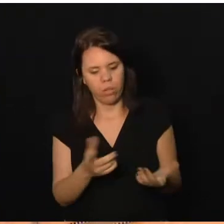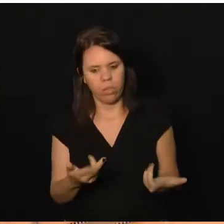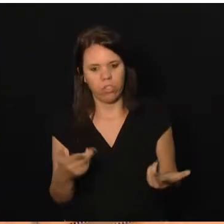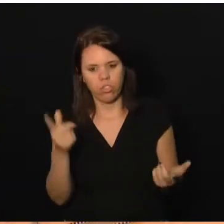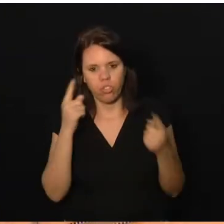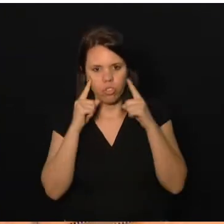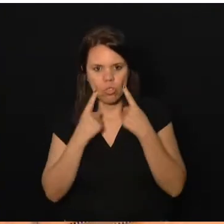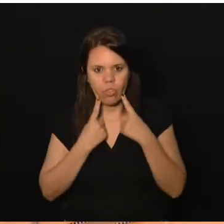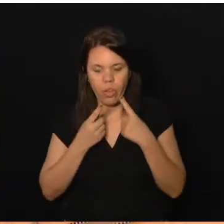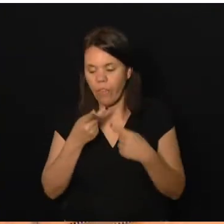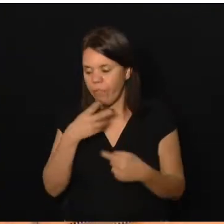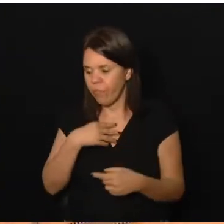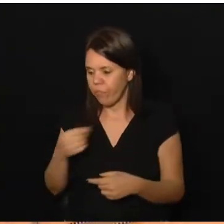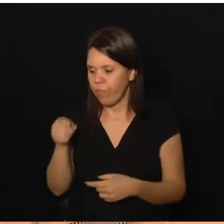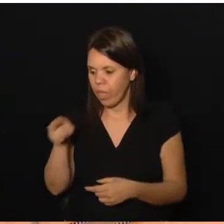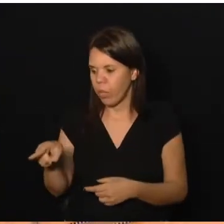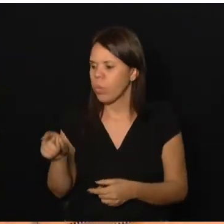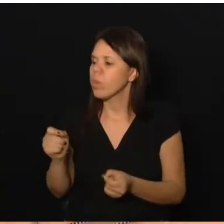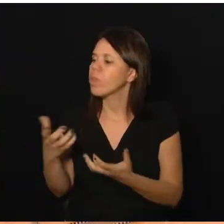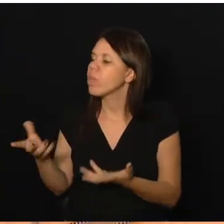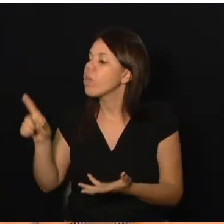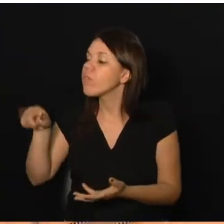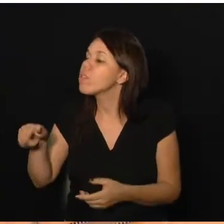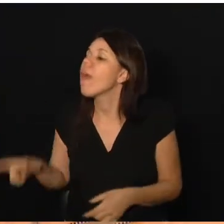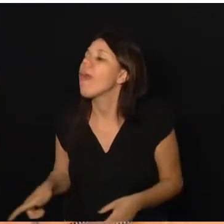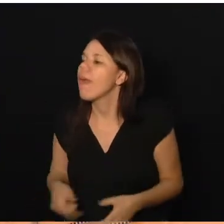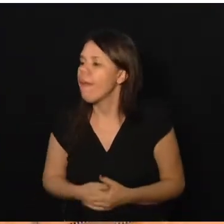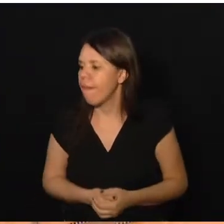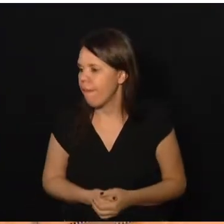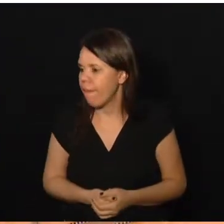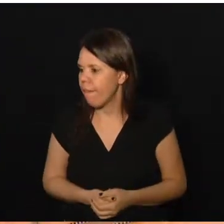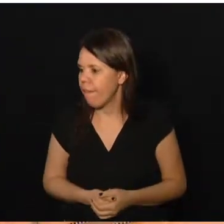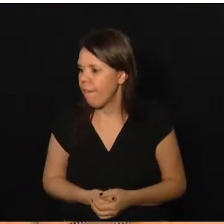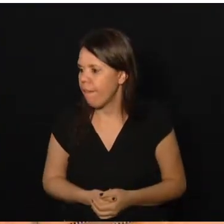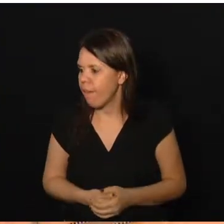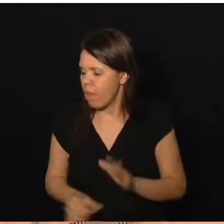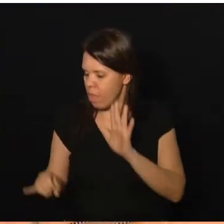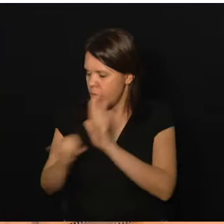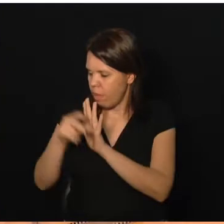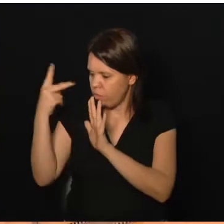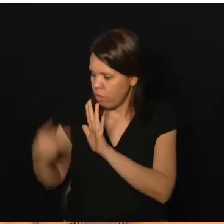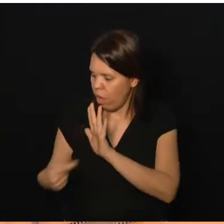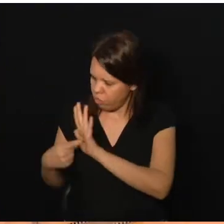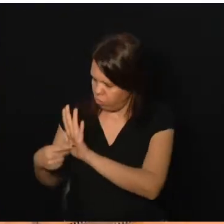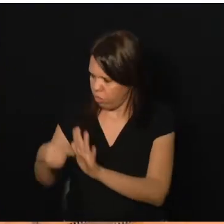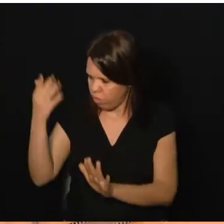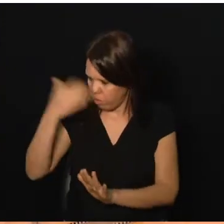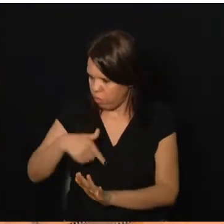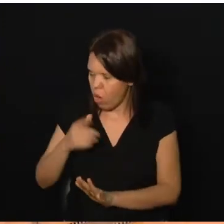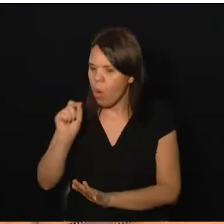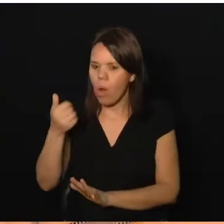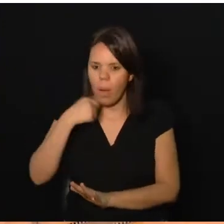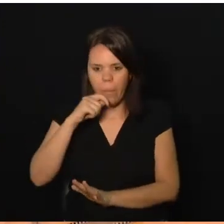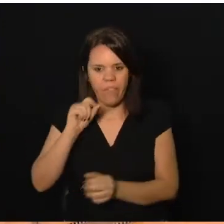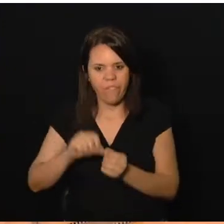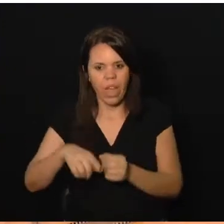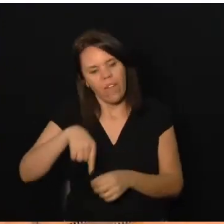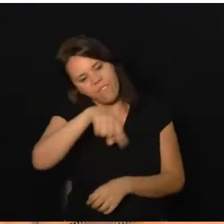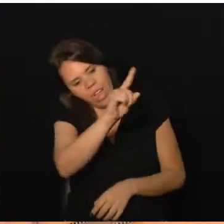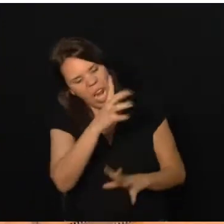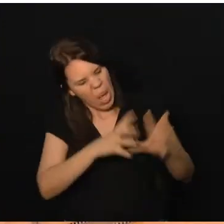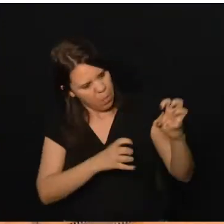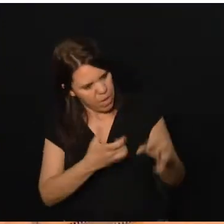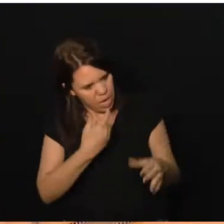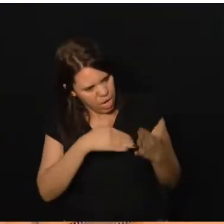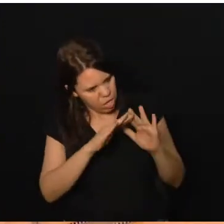mãe, em vez de dizer, filho, o que você é? Trazer a identidade dele. O que a mãe faz? Vai lá brigar na